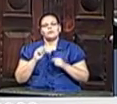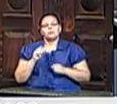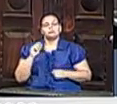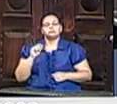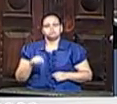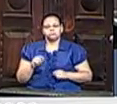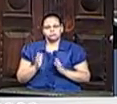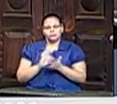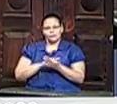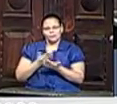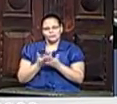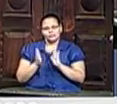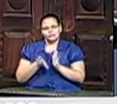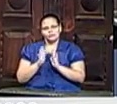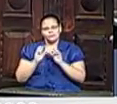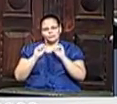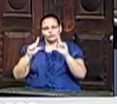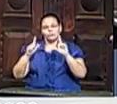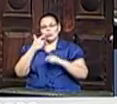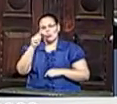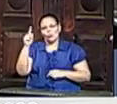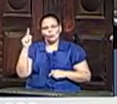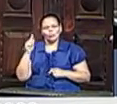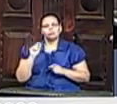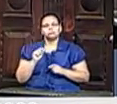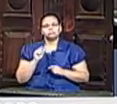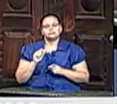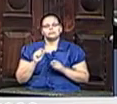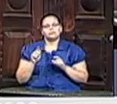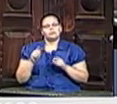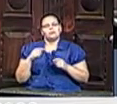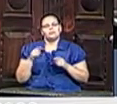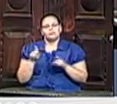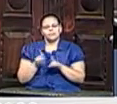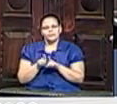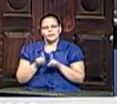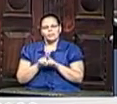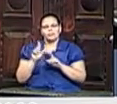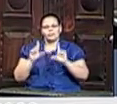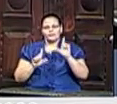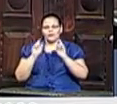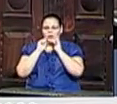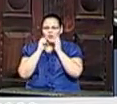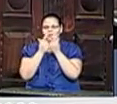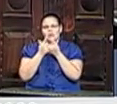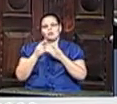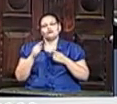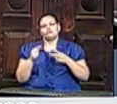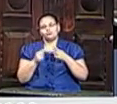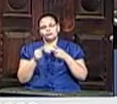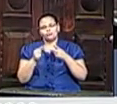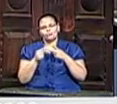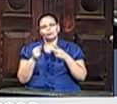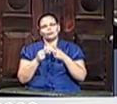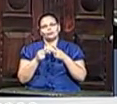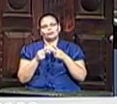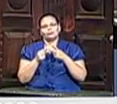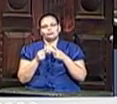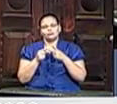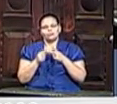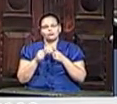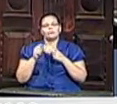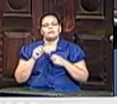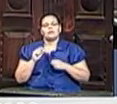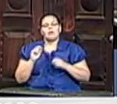plenárias com interpretação em Libras, para o conjunto da programação da TV Alerj. Em segundo lugar, deputado Milton Rangel, presidindo